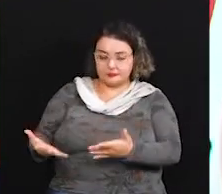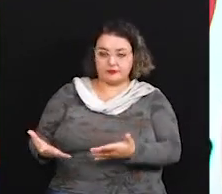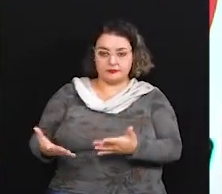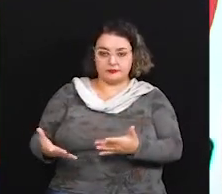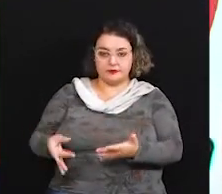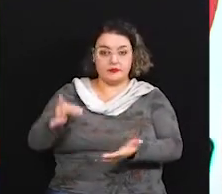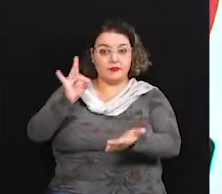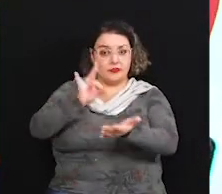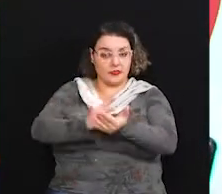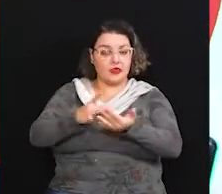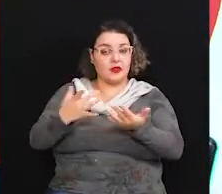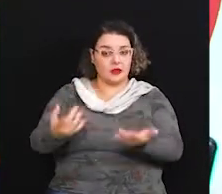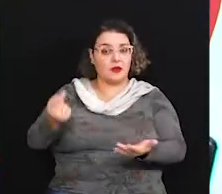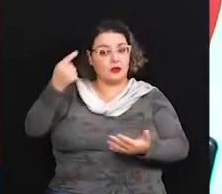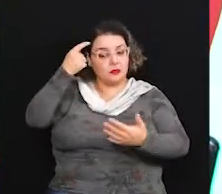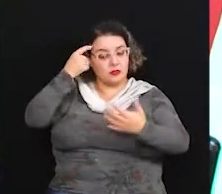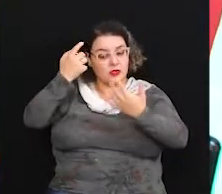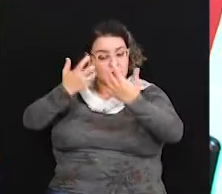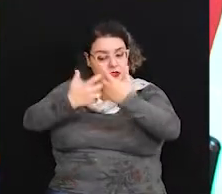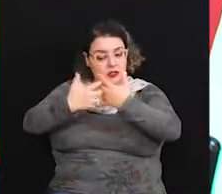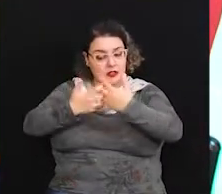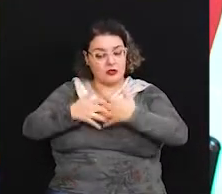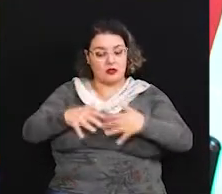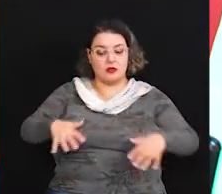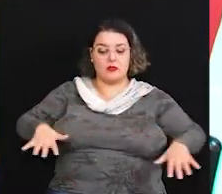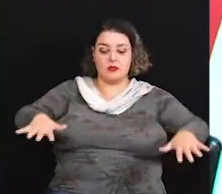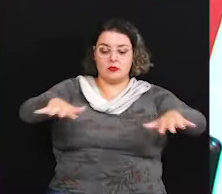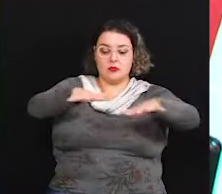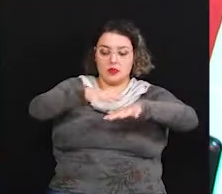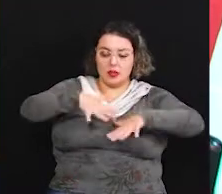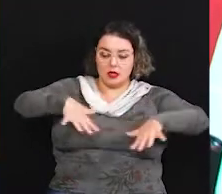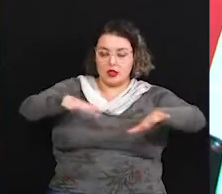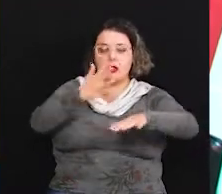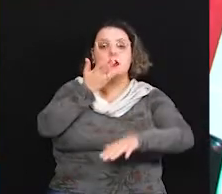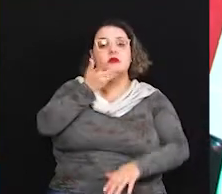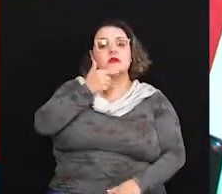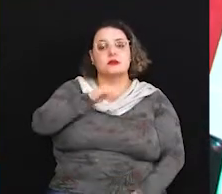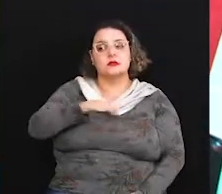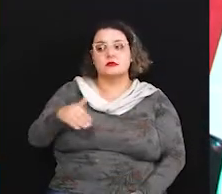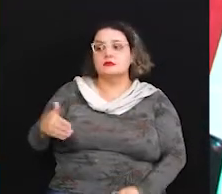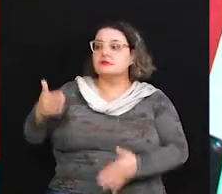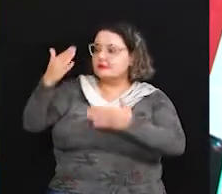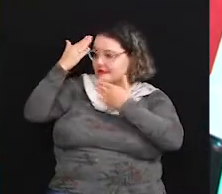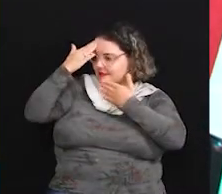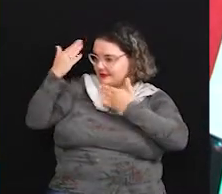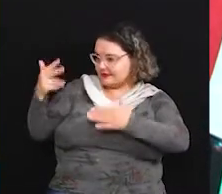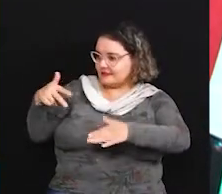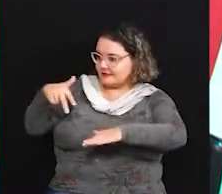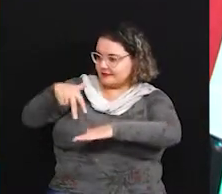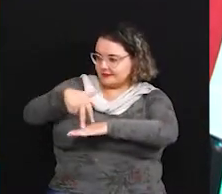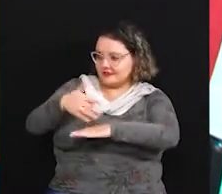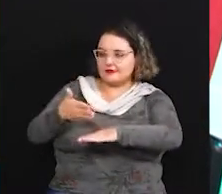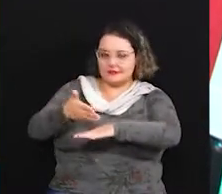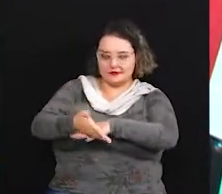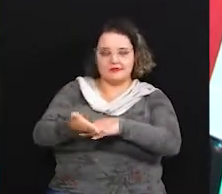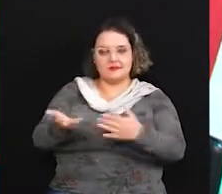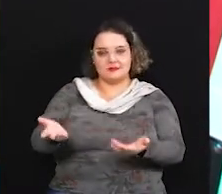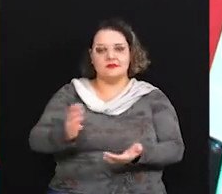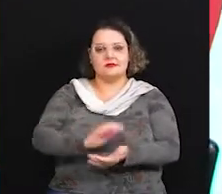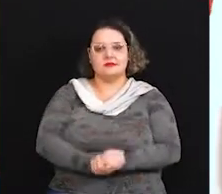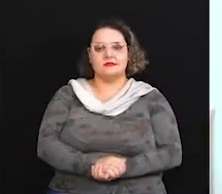organizado, é um espaço que realmente é pensado para as crianças. E obrigado pela sua